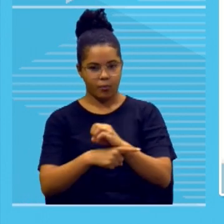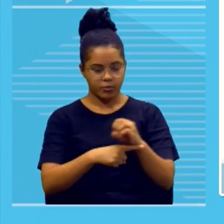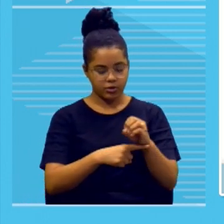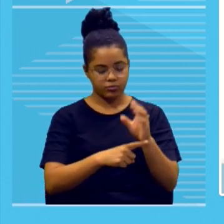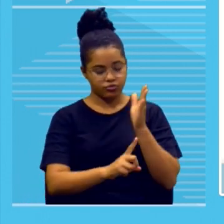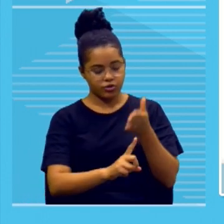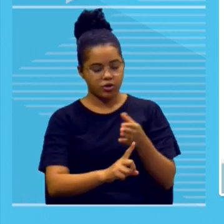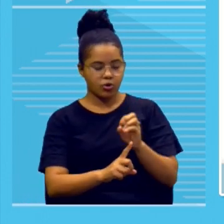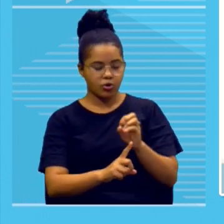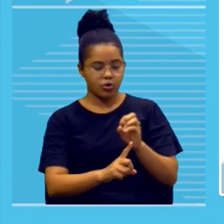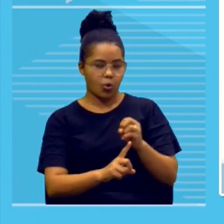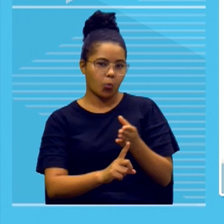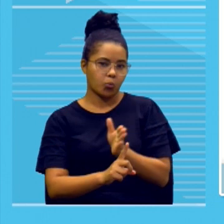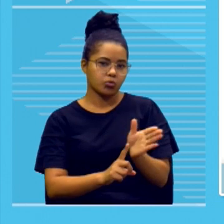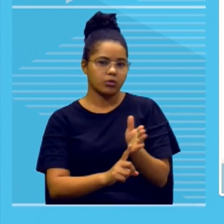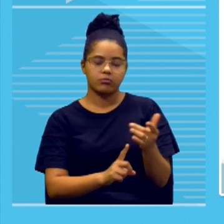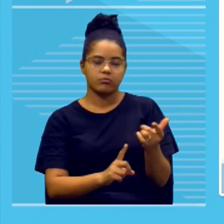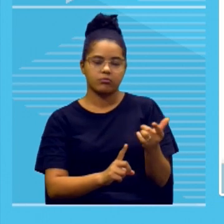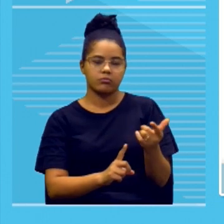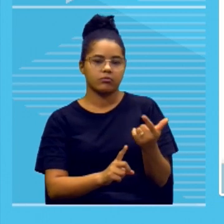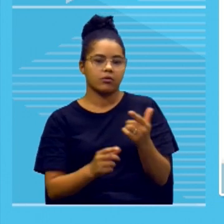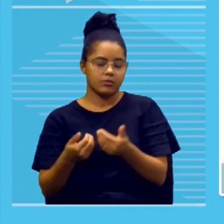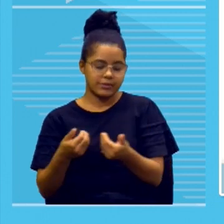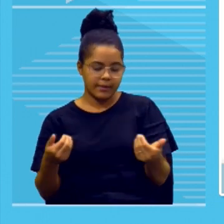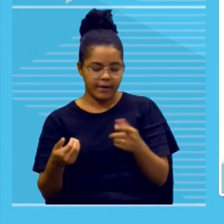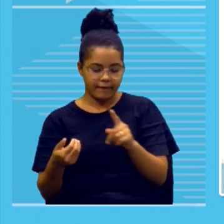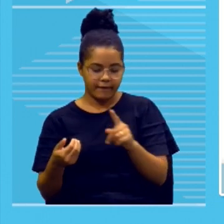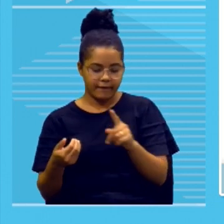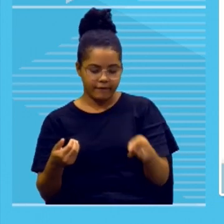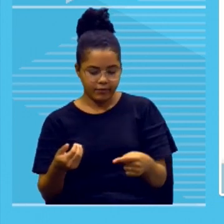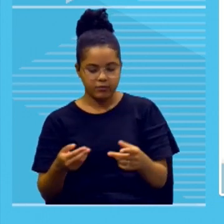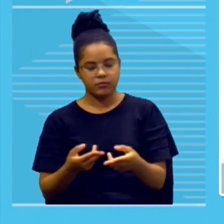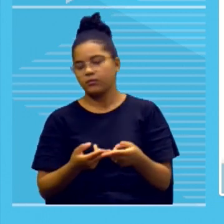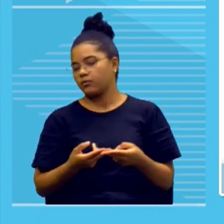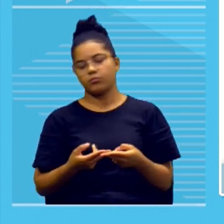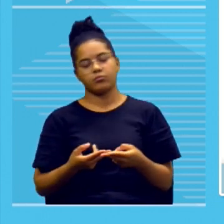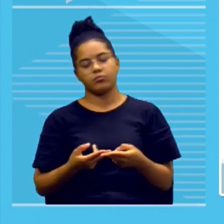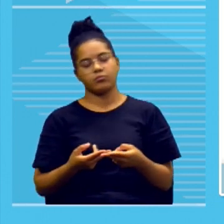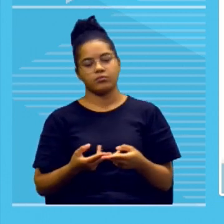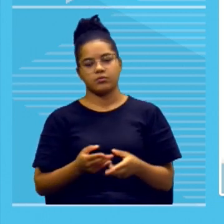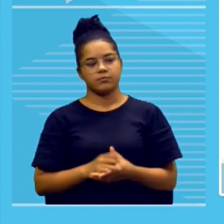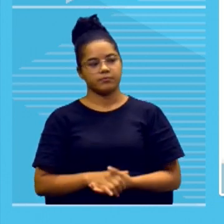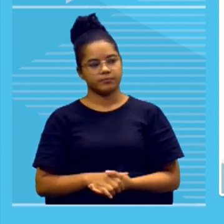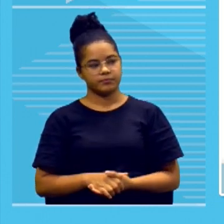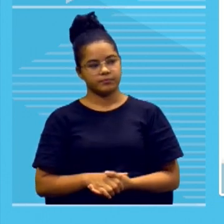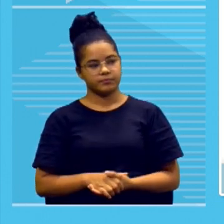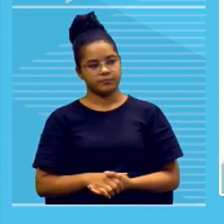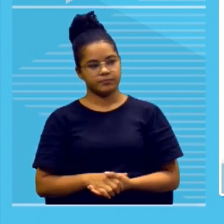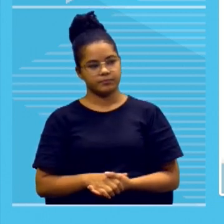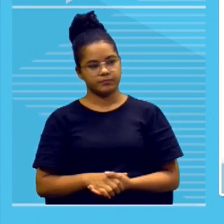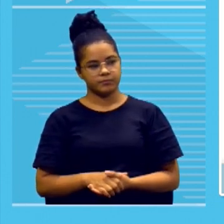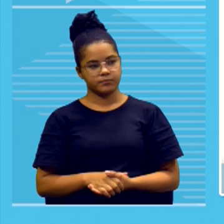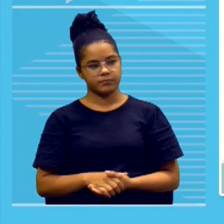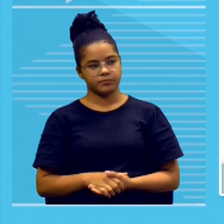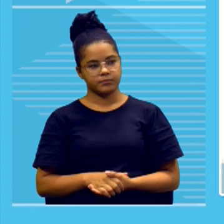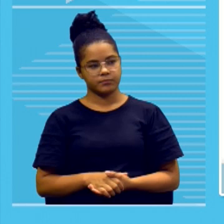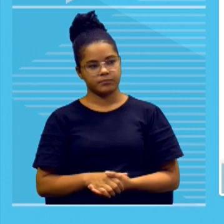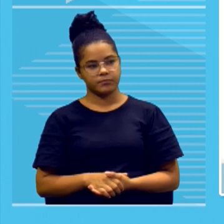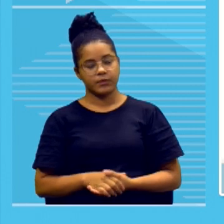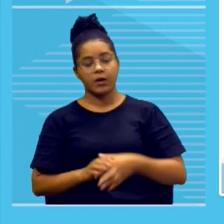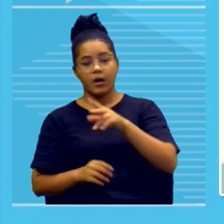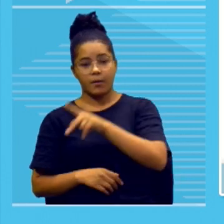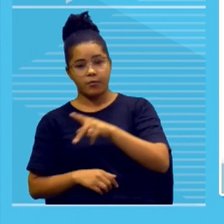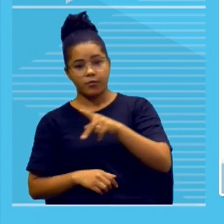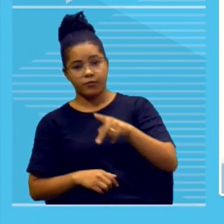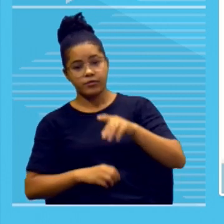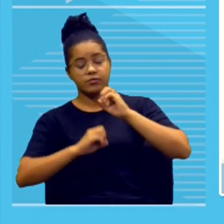nem do objeto indireto. A professora ensina música aos alunos. Quem ensina, ensina alguma